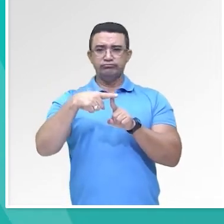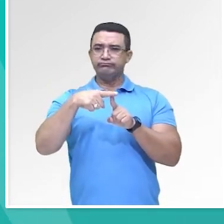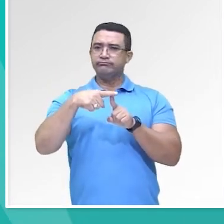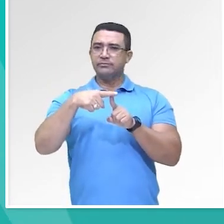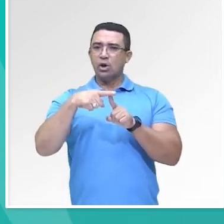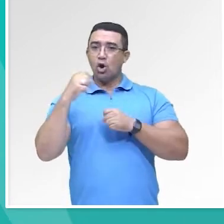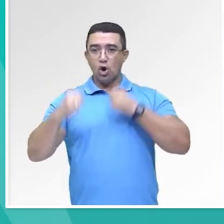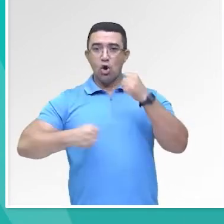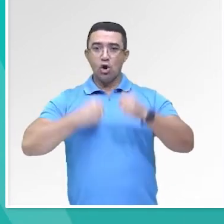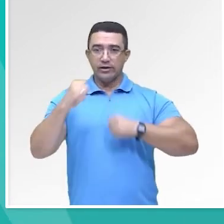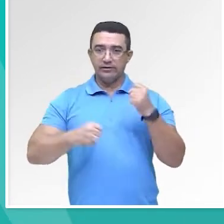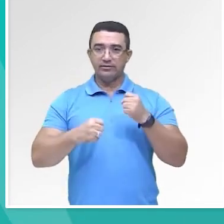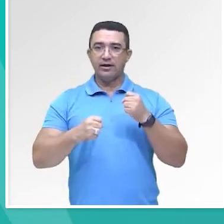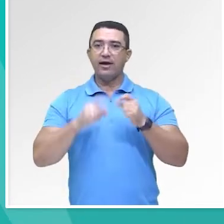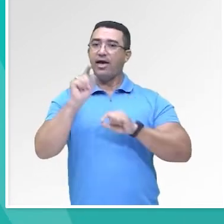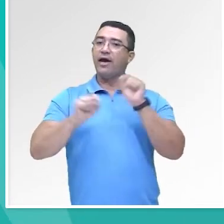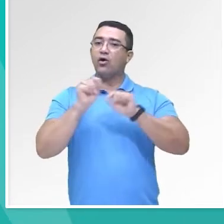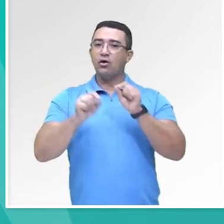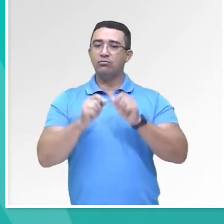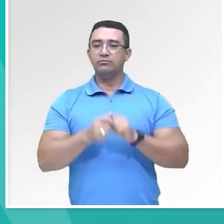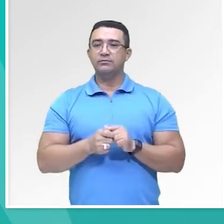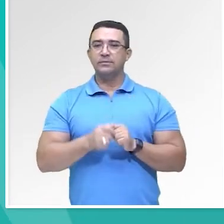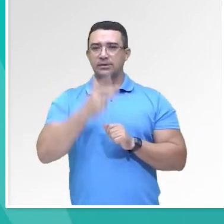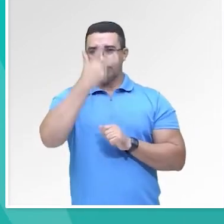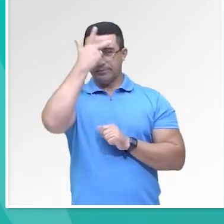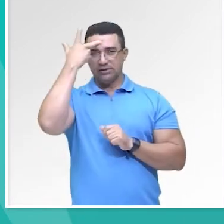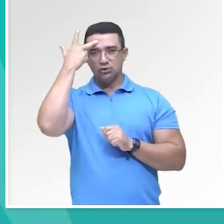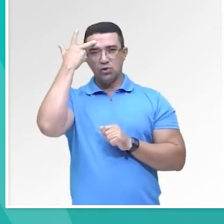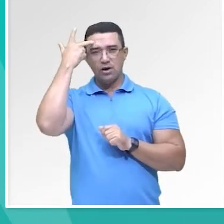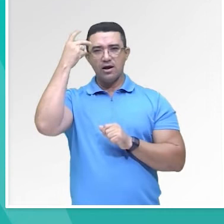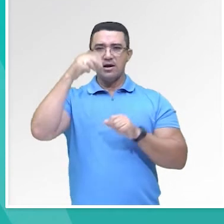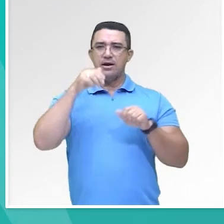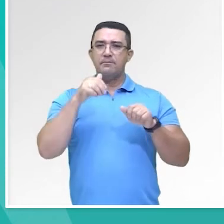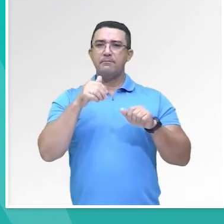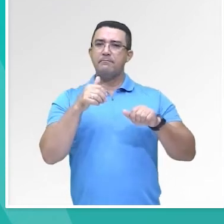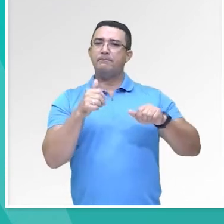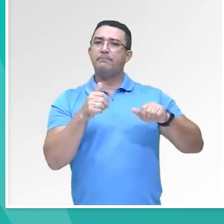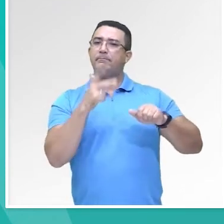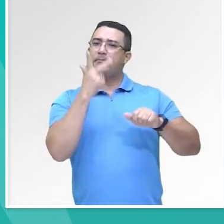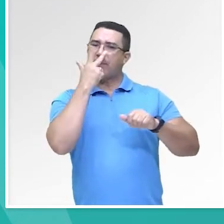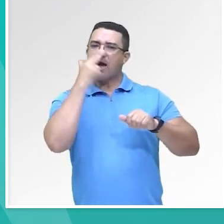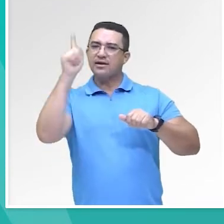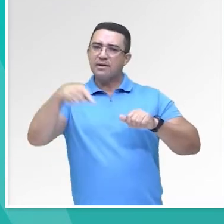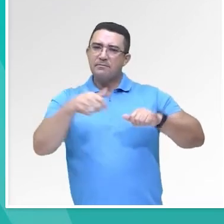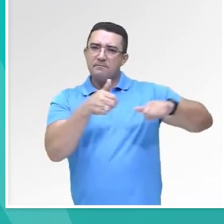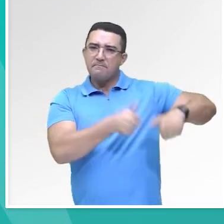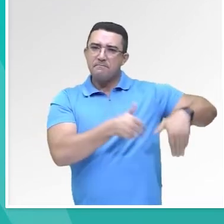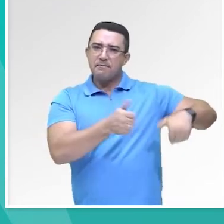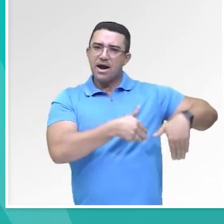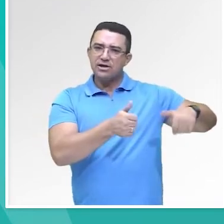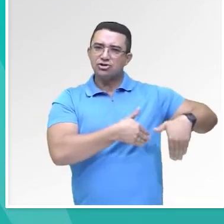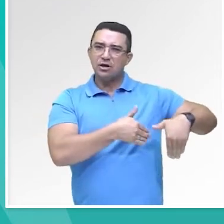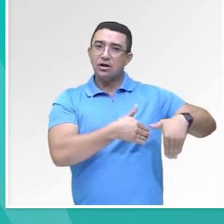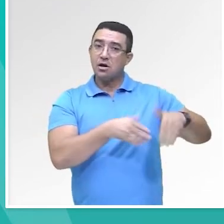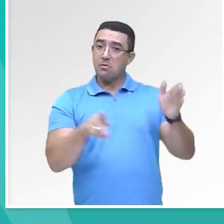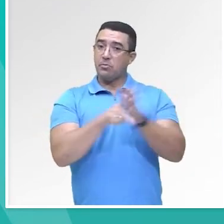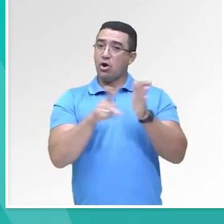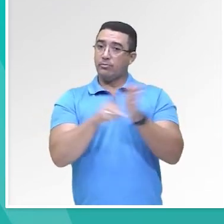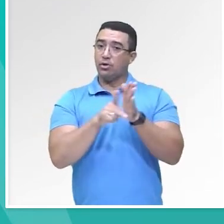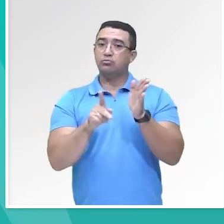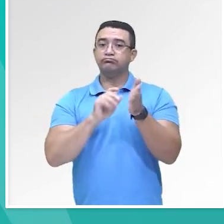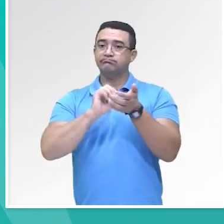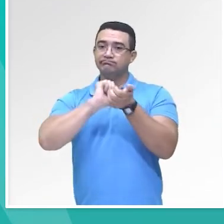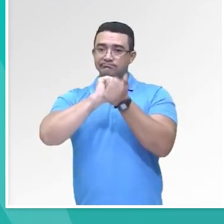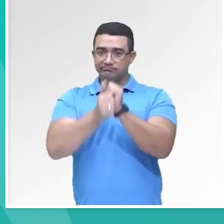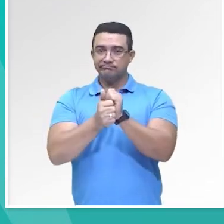ela é a marcha atlética. Depois vocês vão ver um pouquinho também, um trechinho sobre ela. Então, a marcha atlética, ela tem